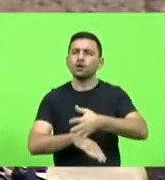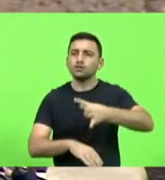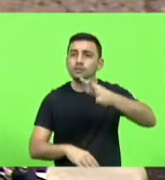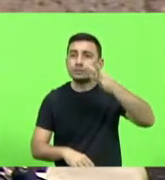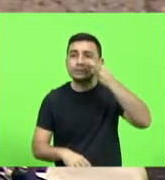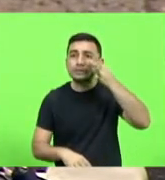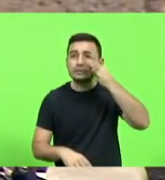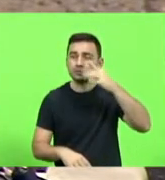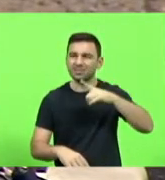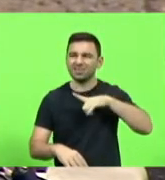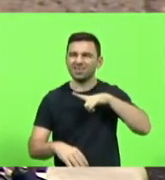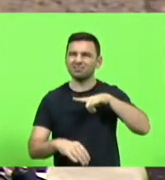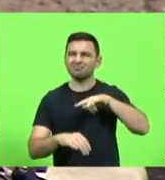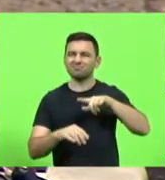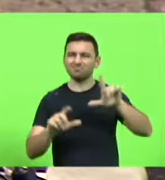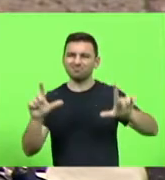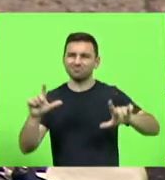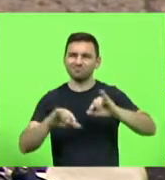noticiário